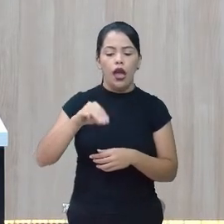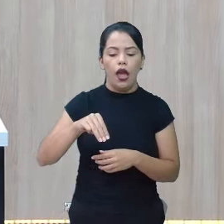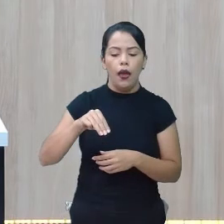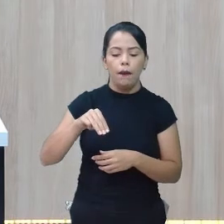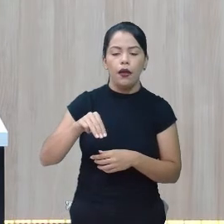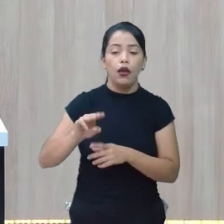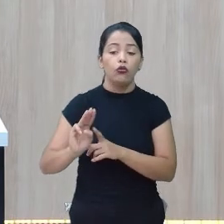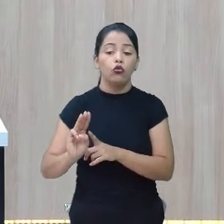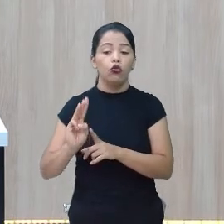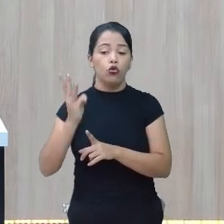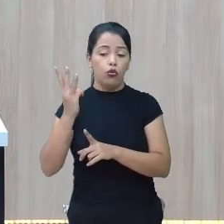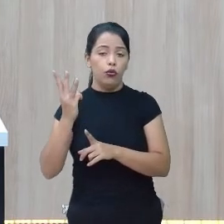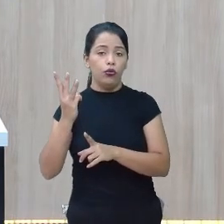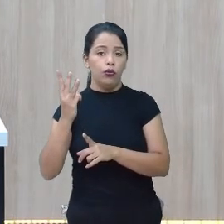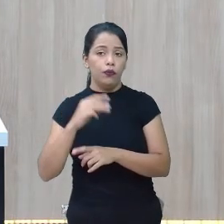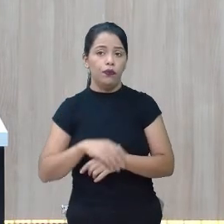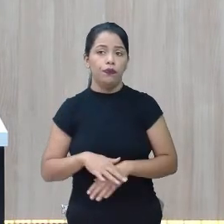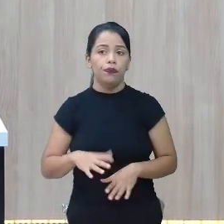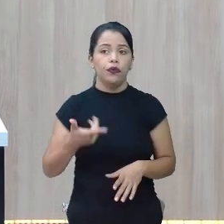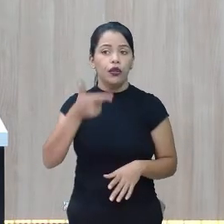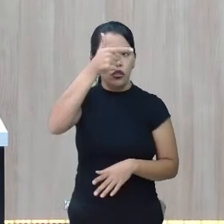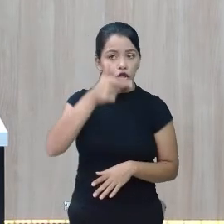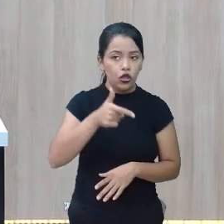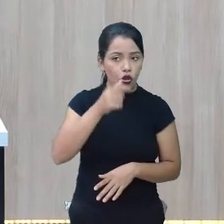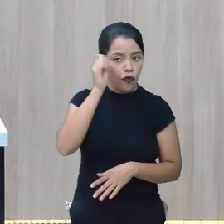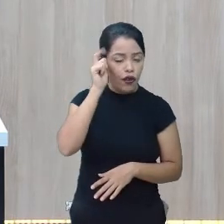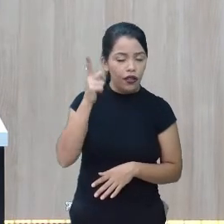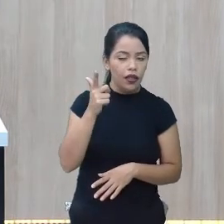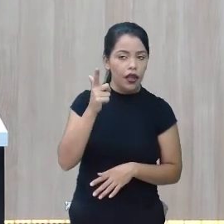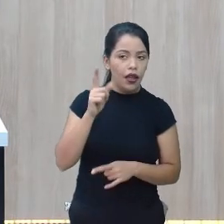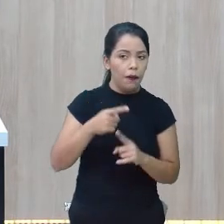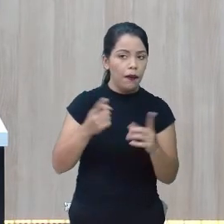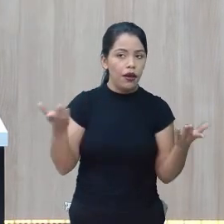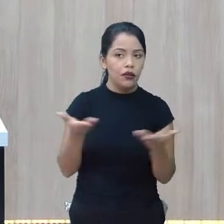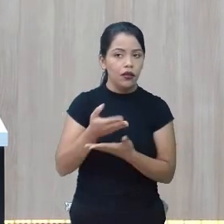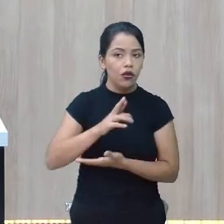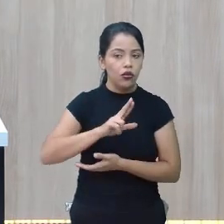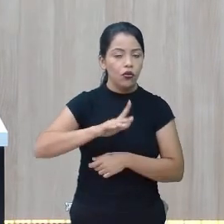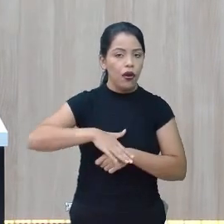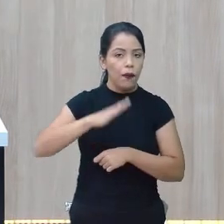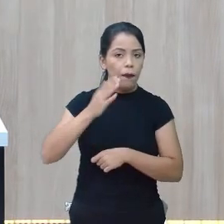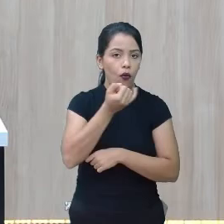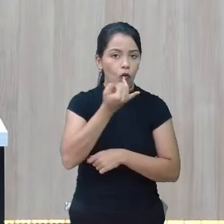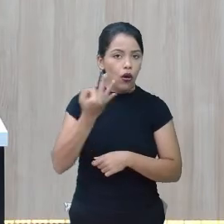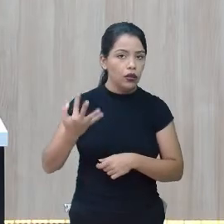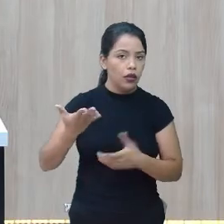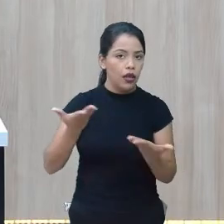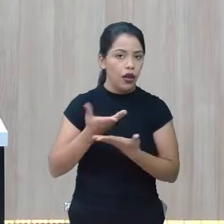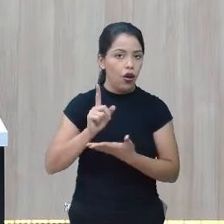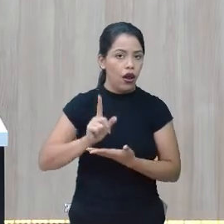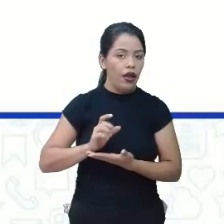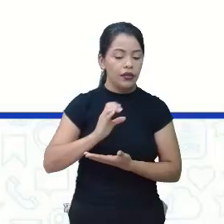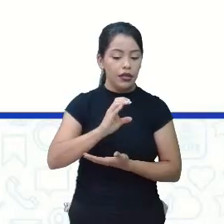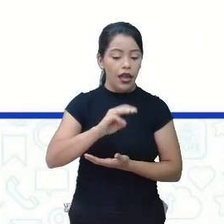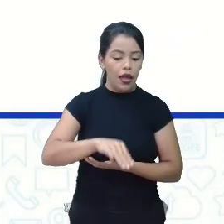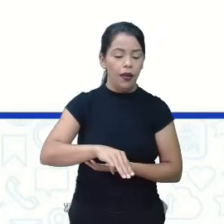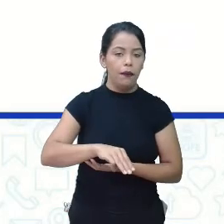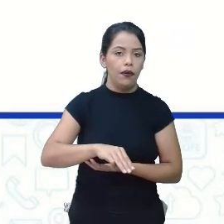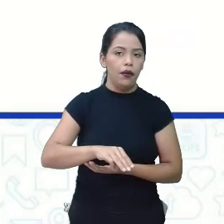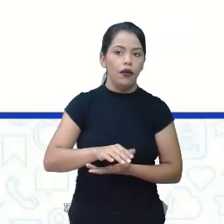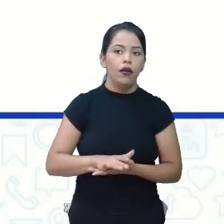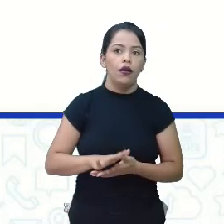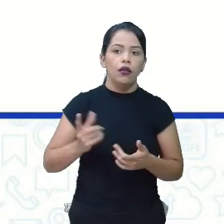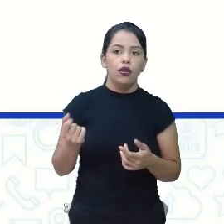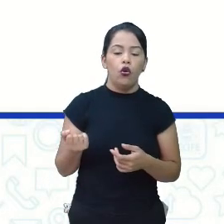né? Ó, de novo a mesma ideia. Só que agora não é mais quantidade, é centímetro. 2